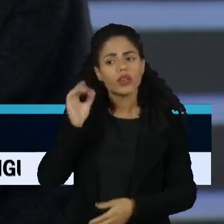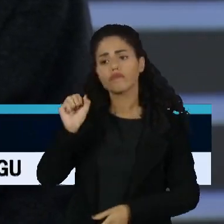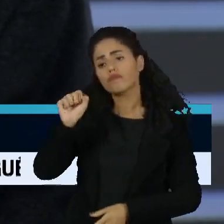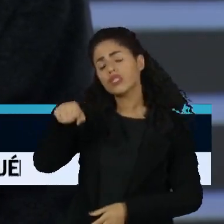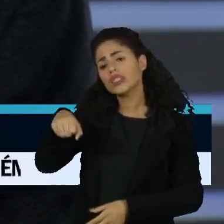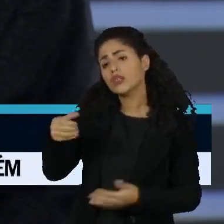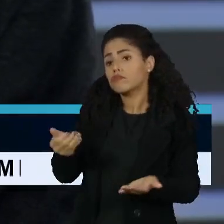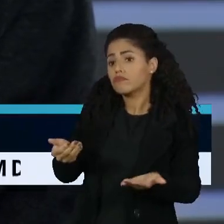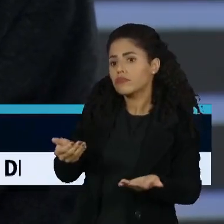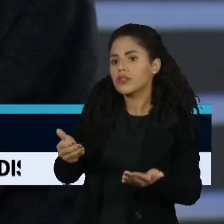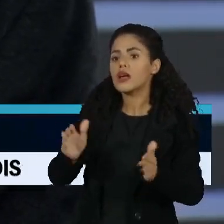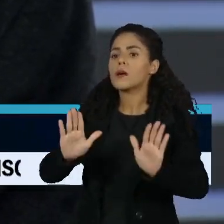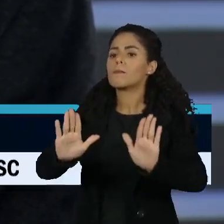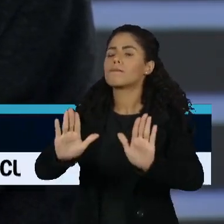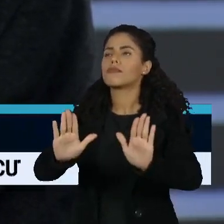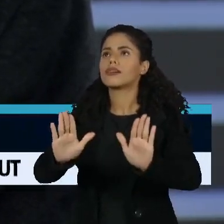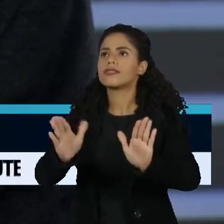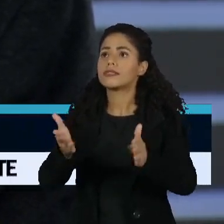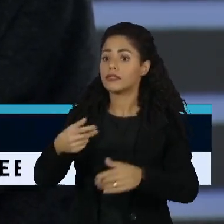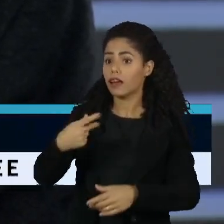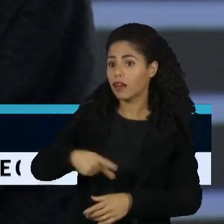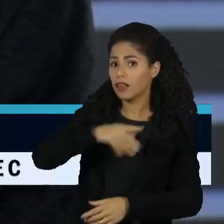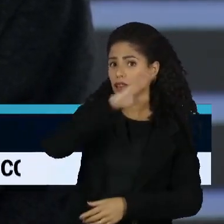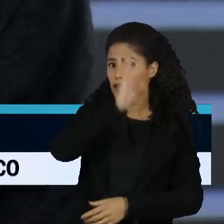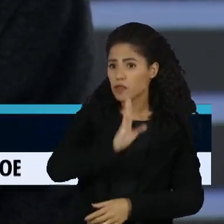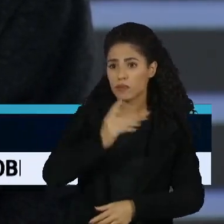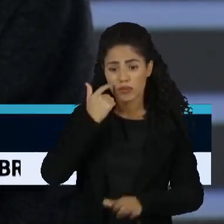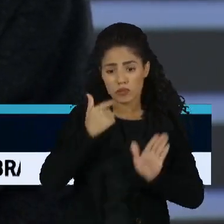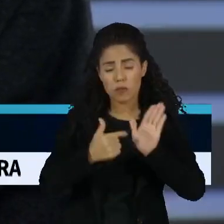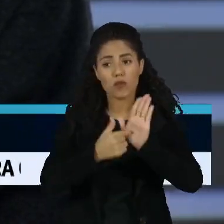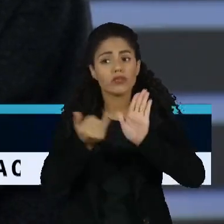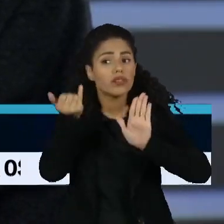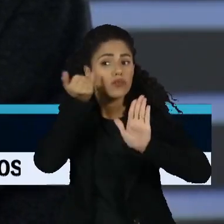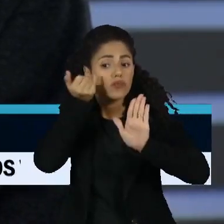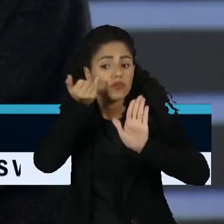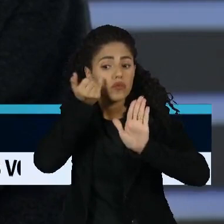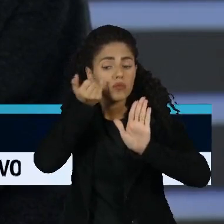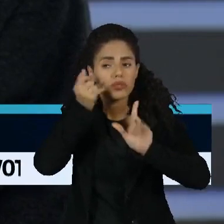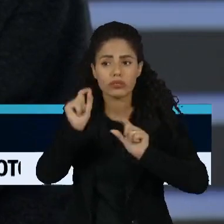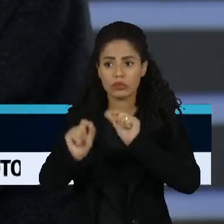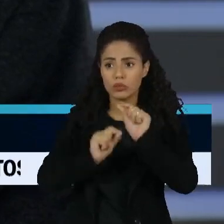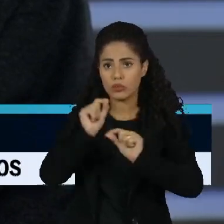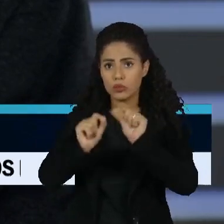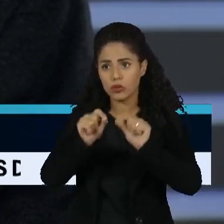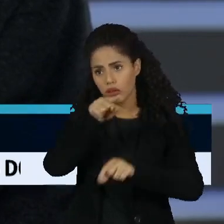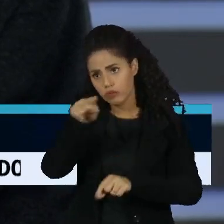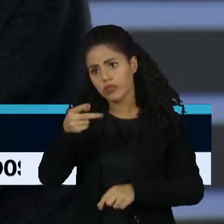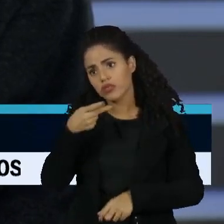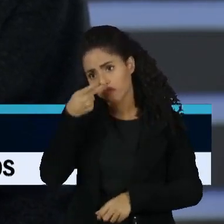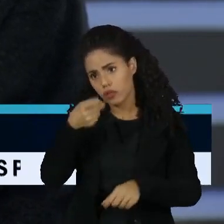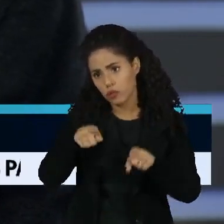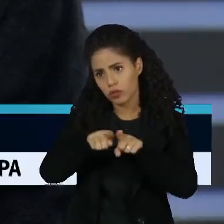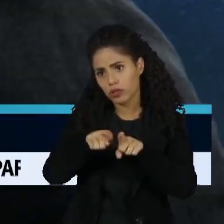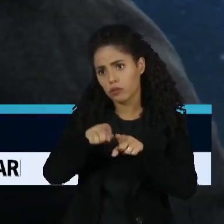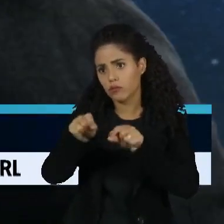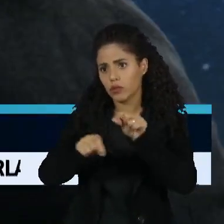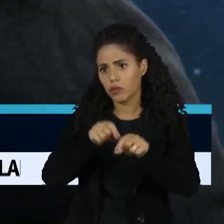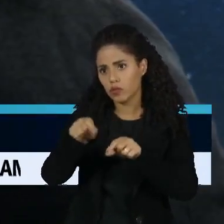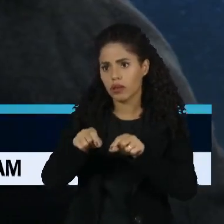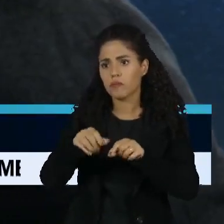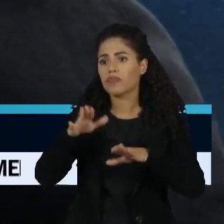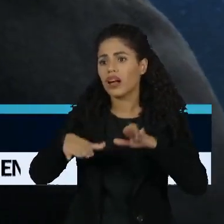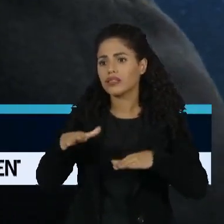né Apesar de que o Brasil tem apresentado aí uns dados de que você mesmo tendo formação Universitária nem sempre se arruma